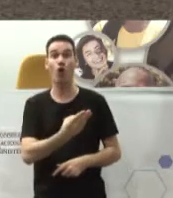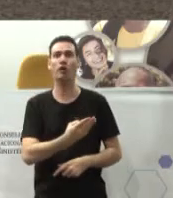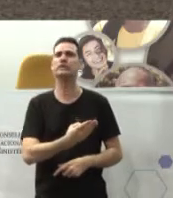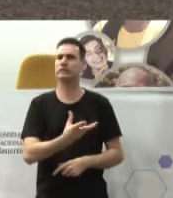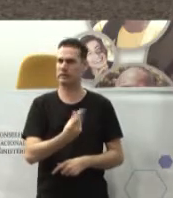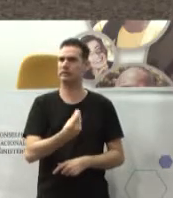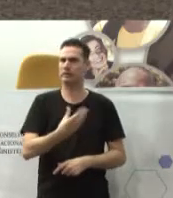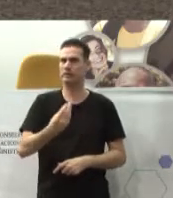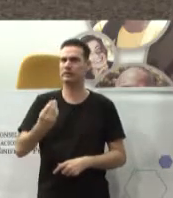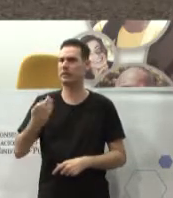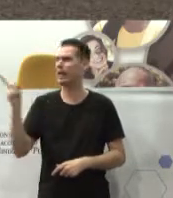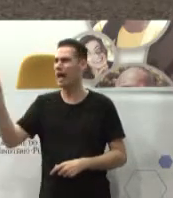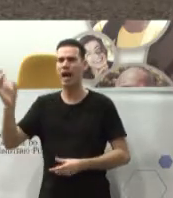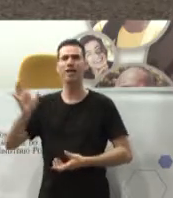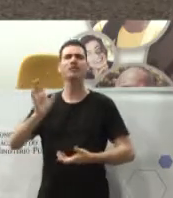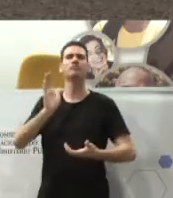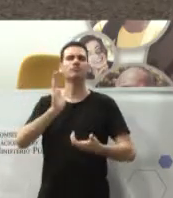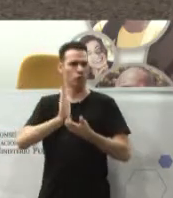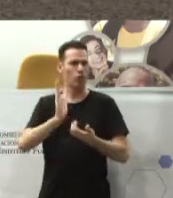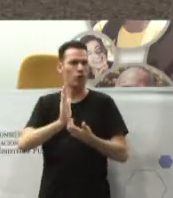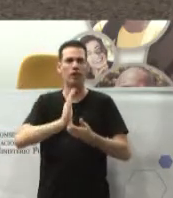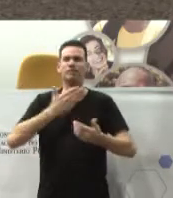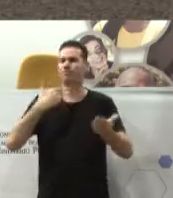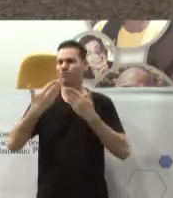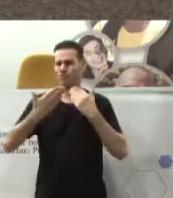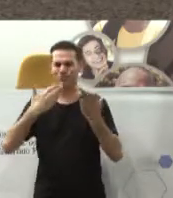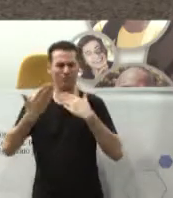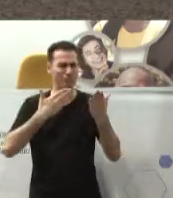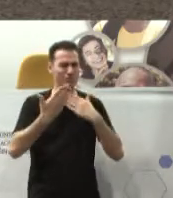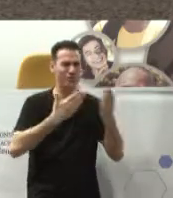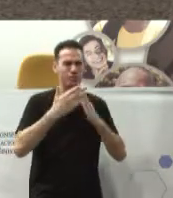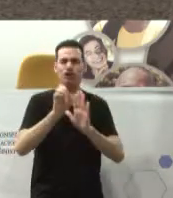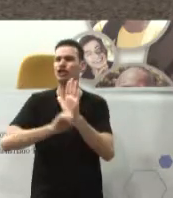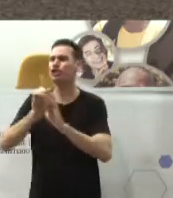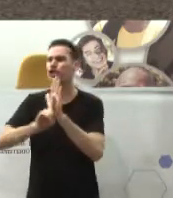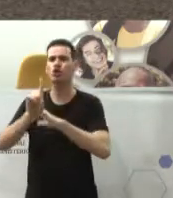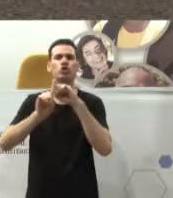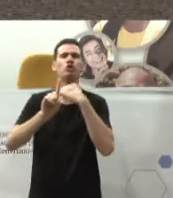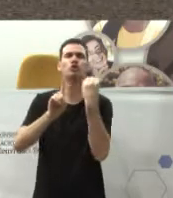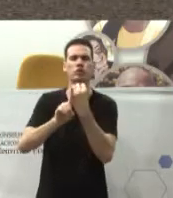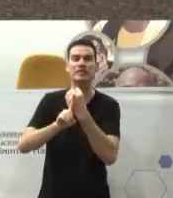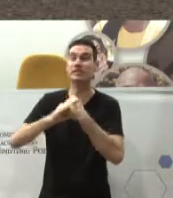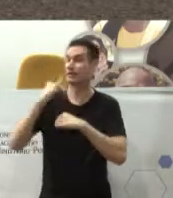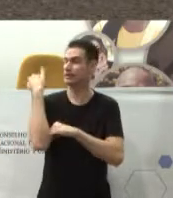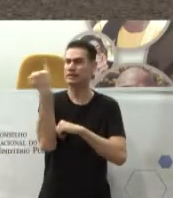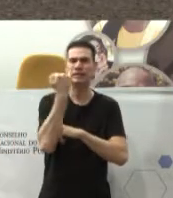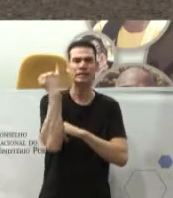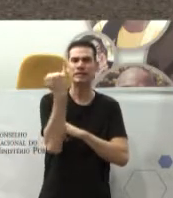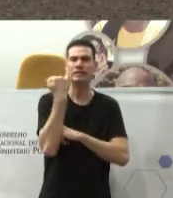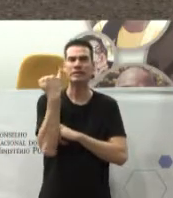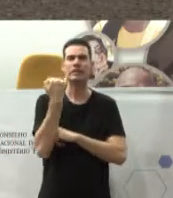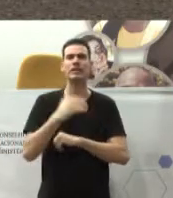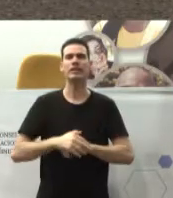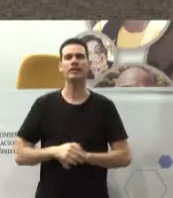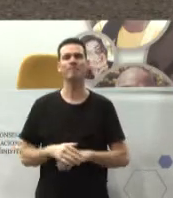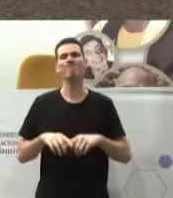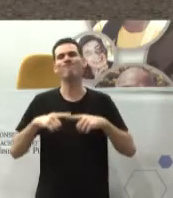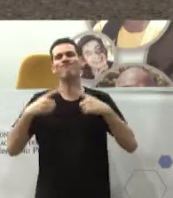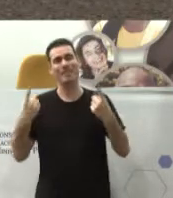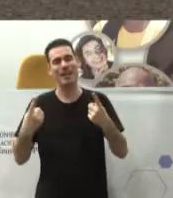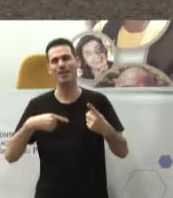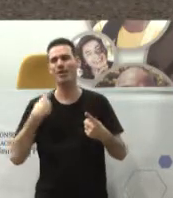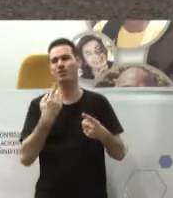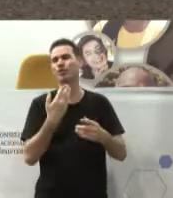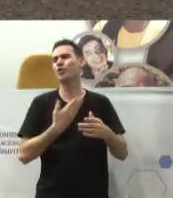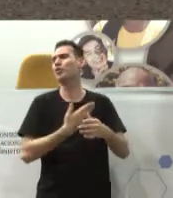no Congresso foi muito importante. Essa inclusão de direitos sociais foi de extrema importância. Mas costumamos